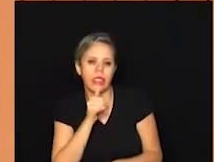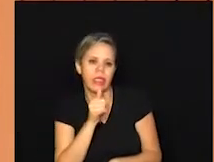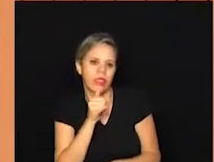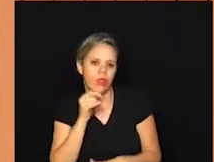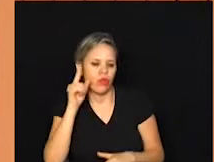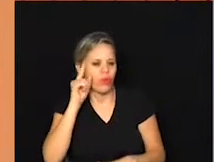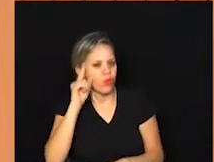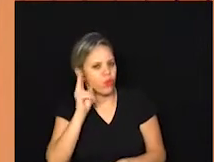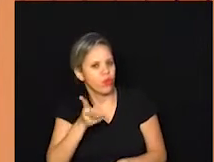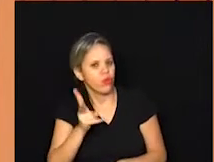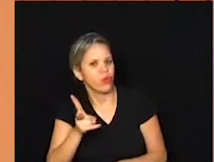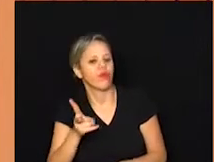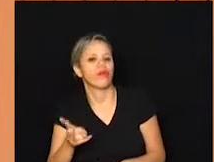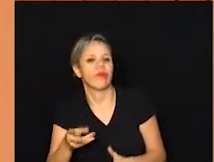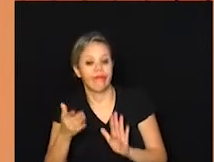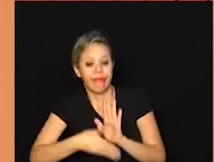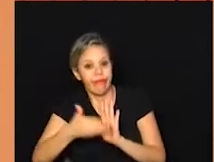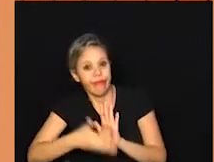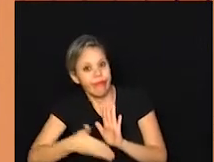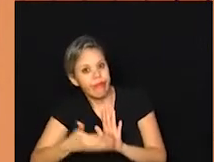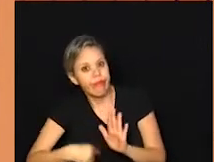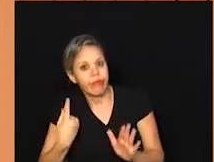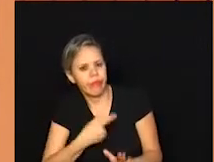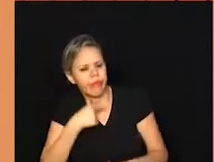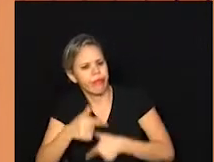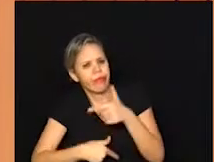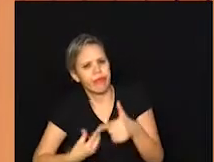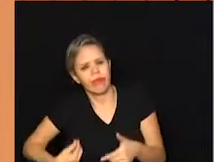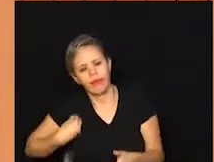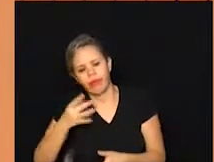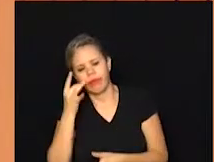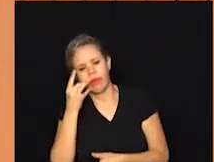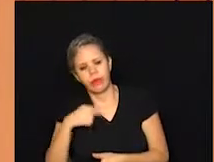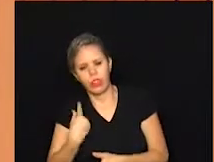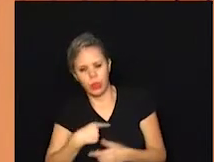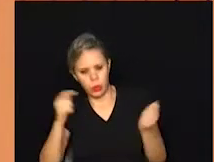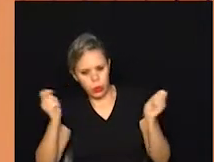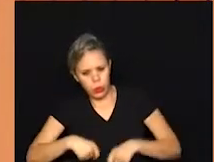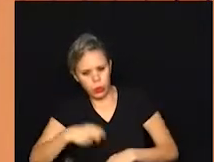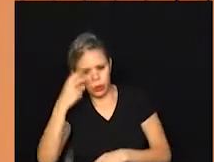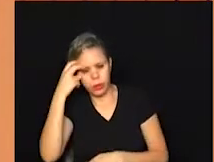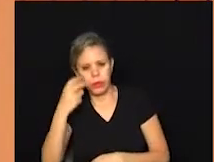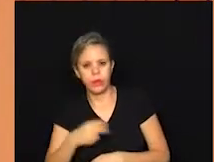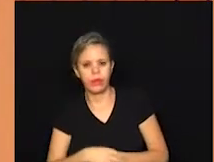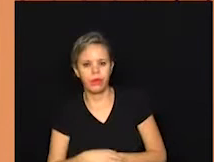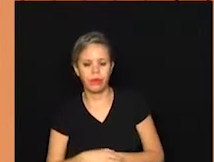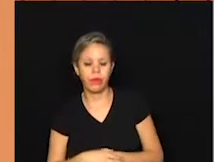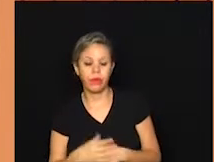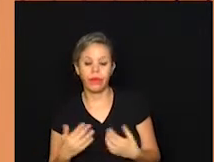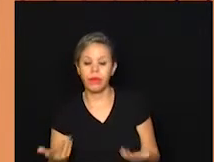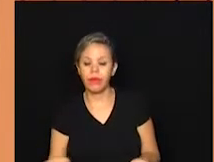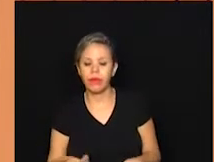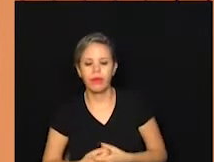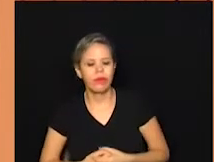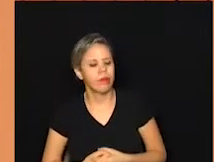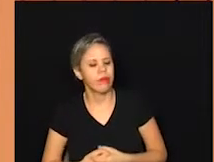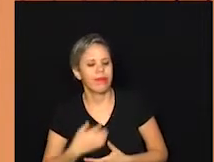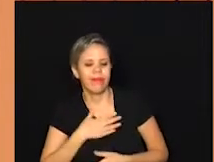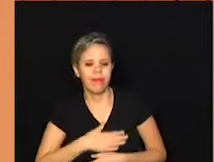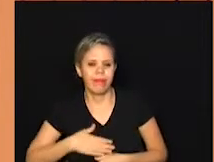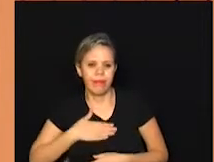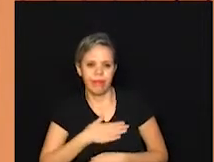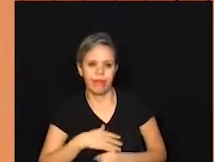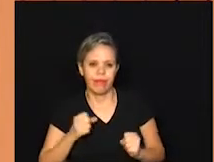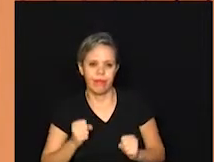dias tem que se provar a nossa existência, provar que somos capazes. Então, fico muito satisfeita de